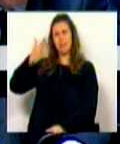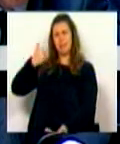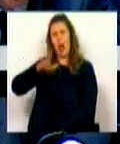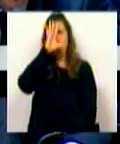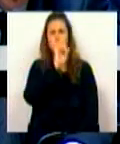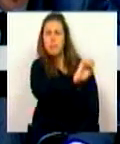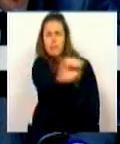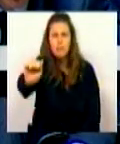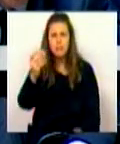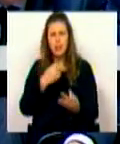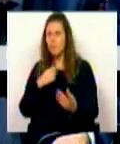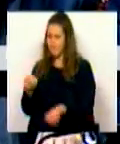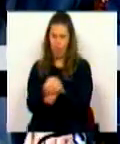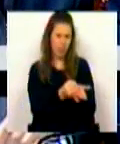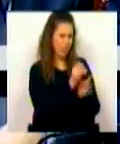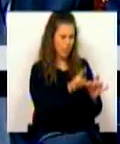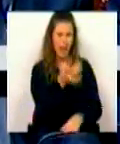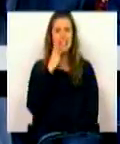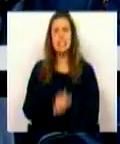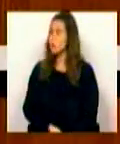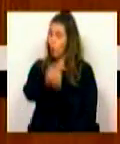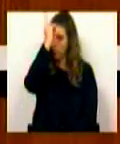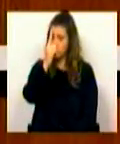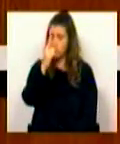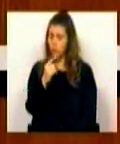de Vossas Excelências onde nada disto acontecia.